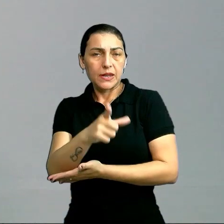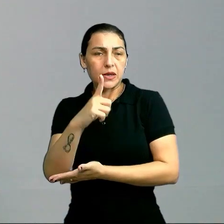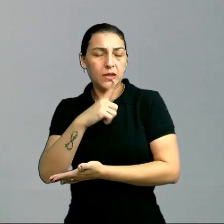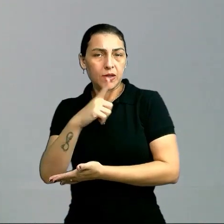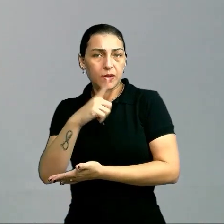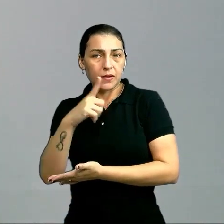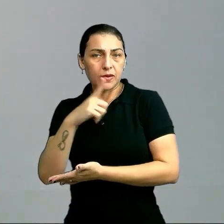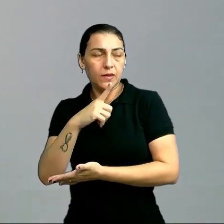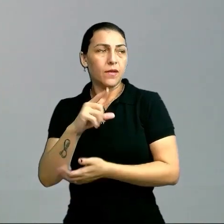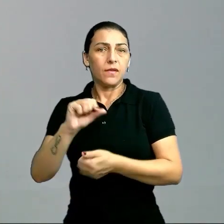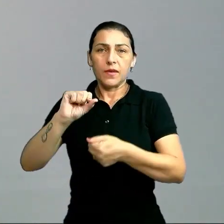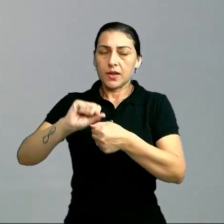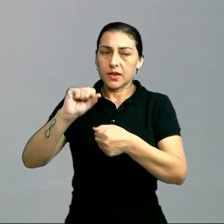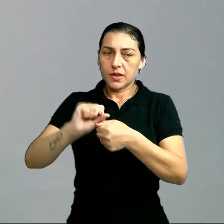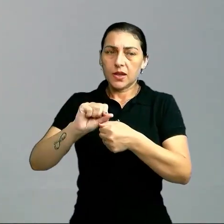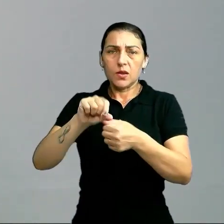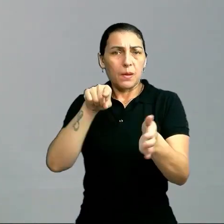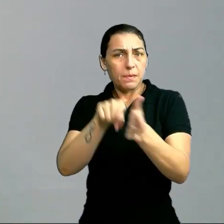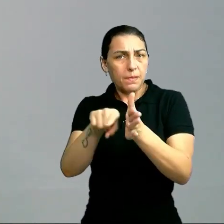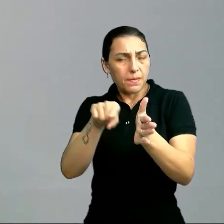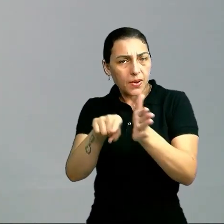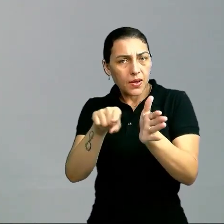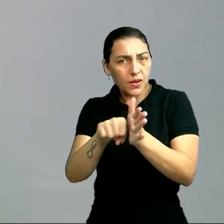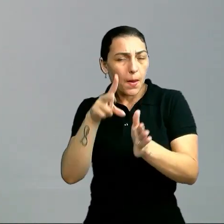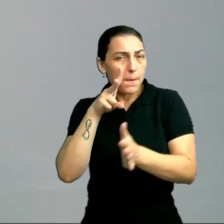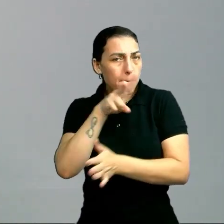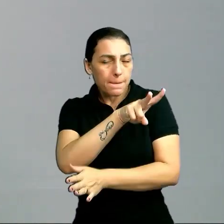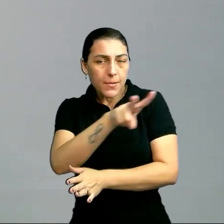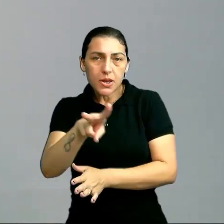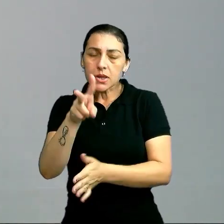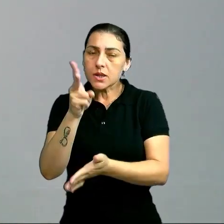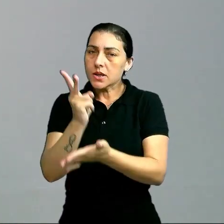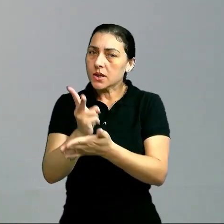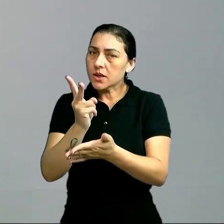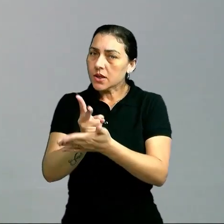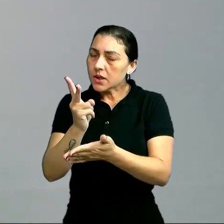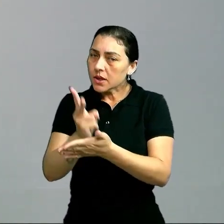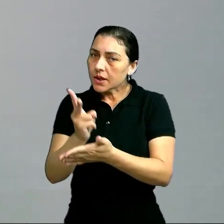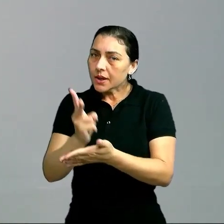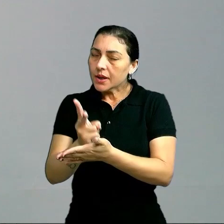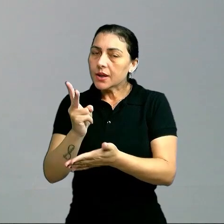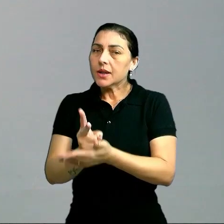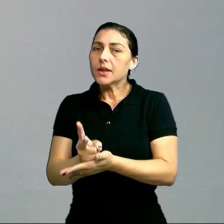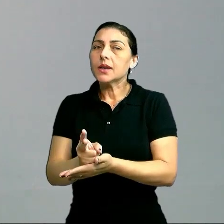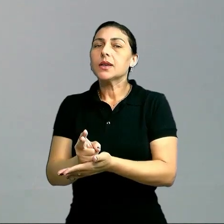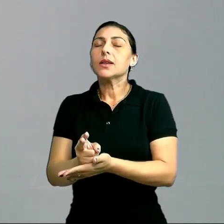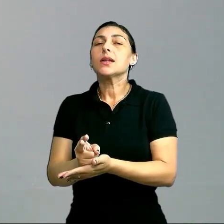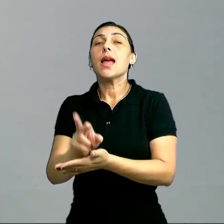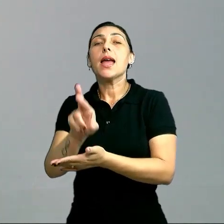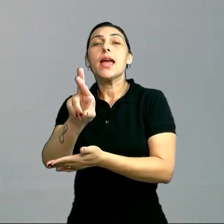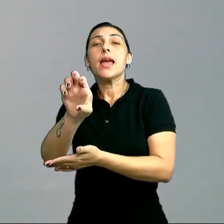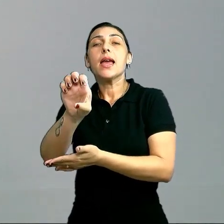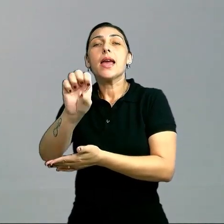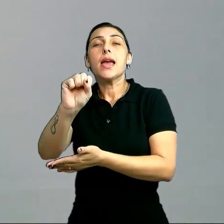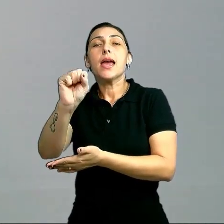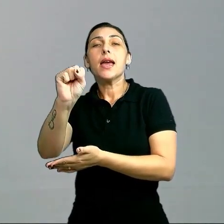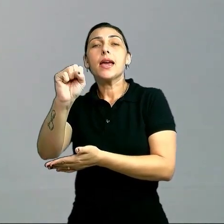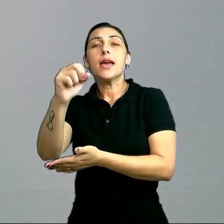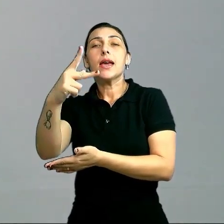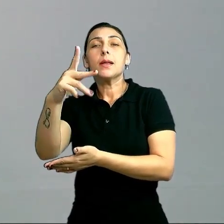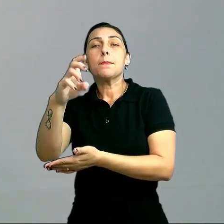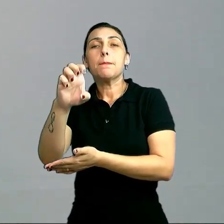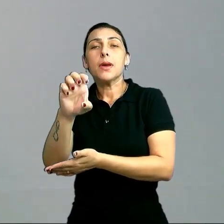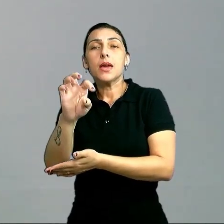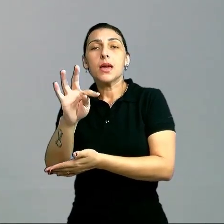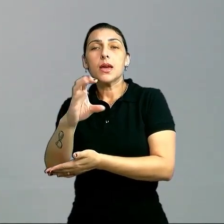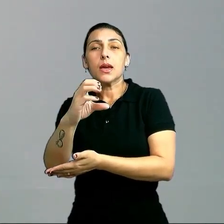estiverem, pessoal, fazendo uma questão, observem sempre essa parte do respectivamente. Respectivamente,